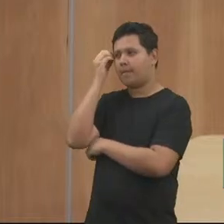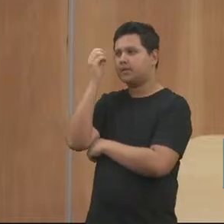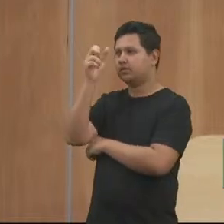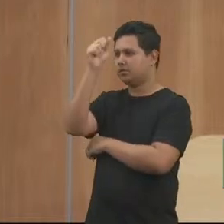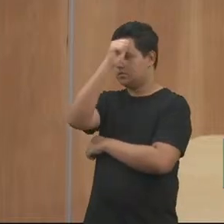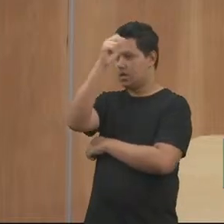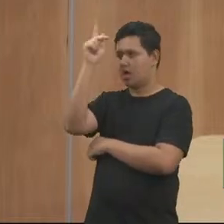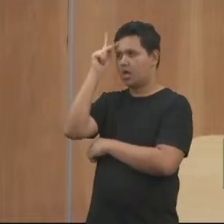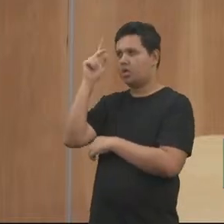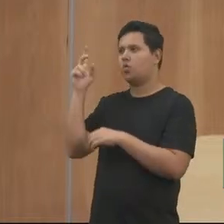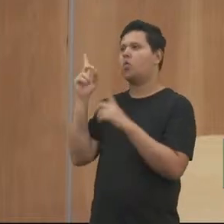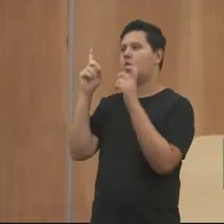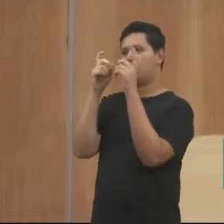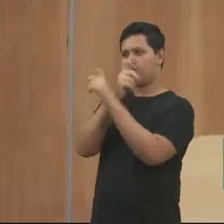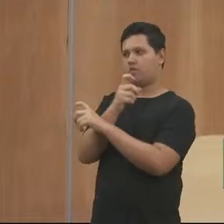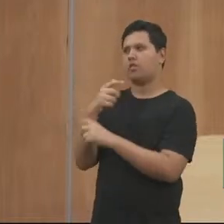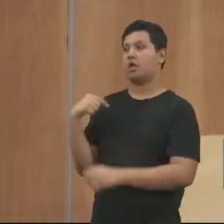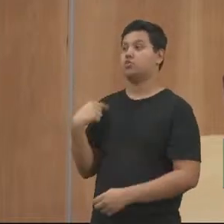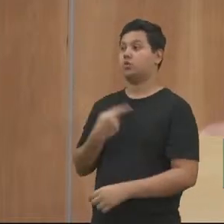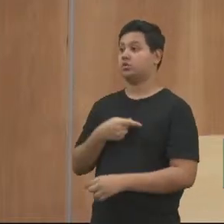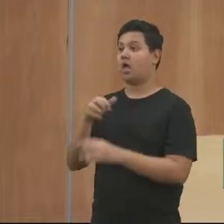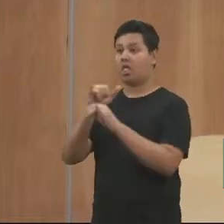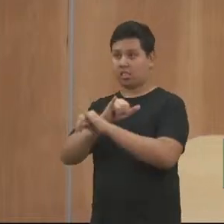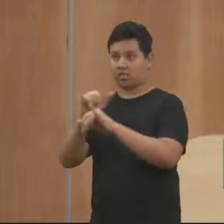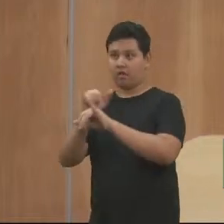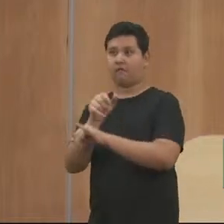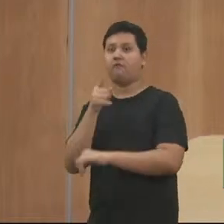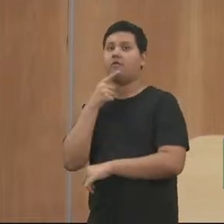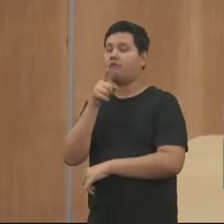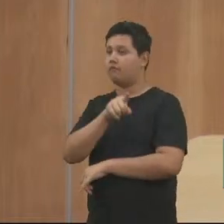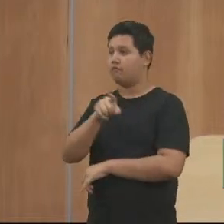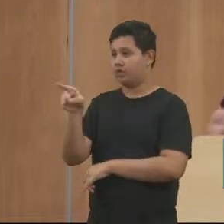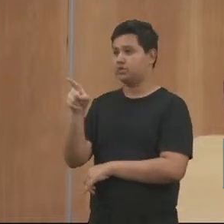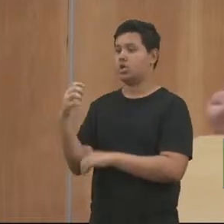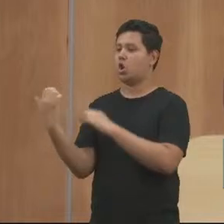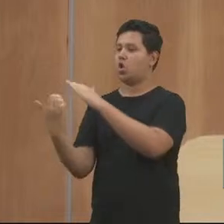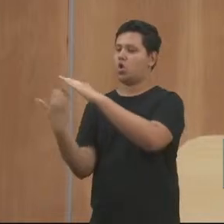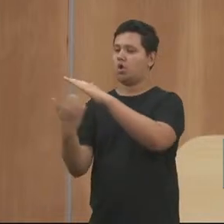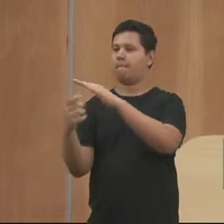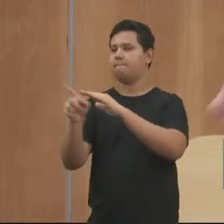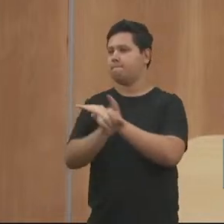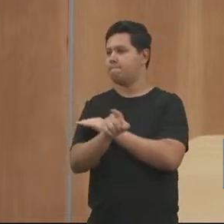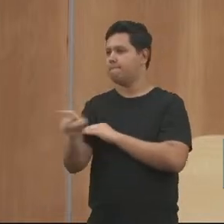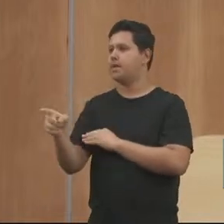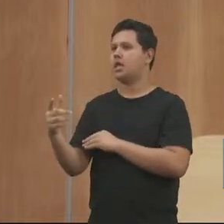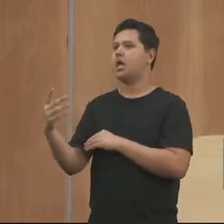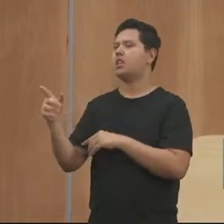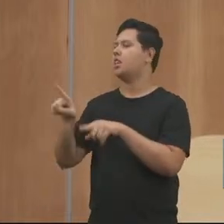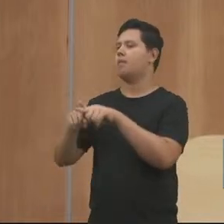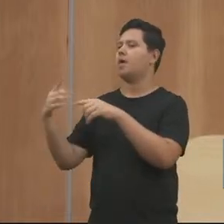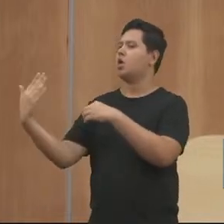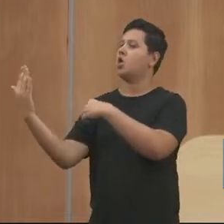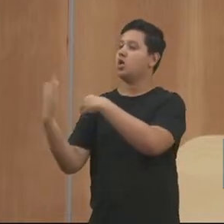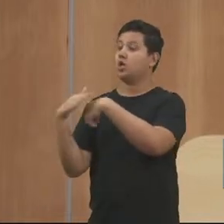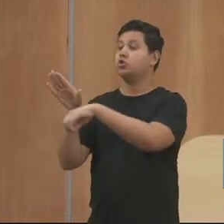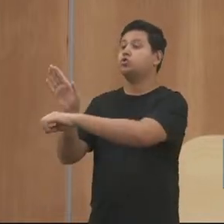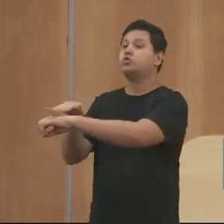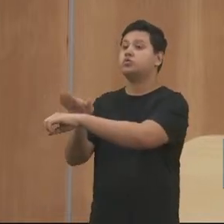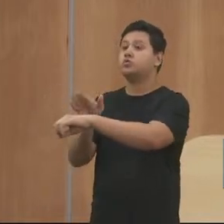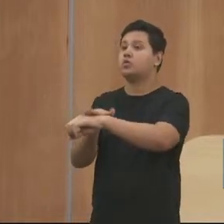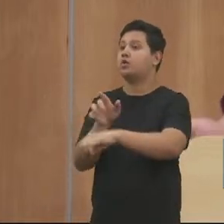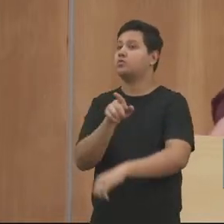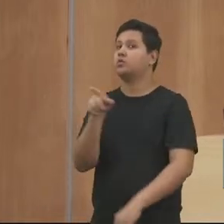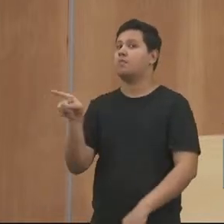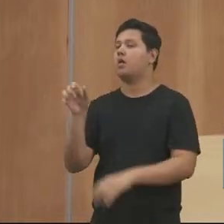e da dificuldade. Estamos deixando as portas abertas para esses fornecedores virem até nós, alguns nós estamos chamando,